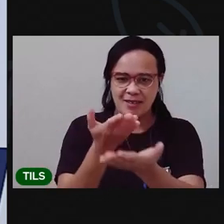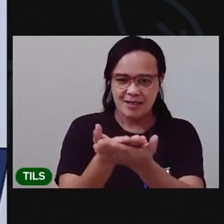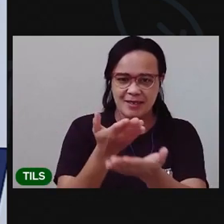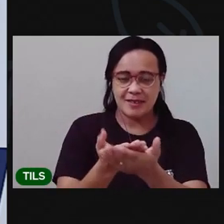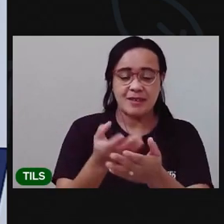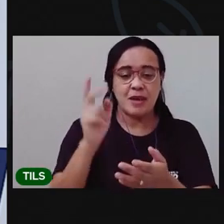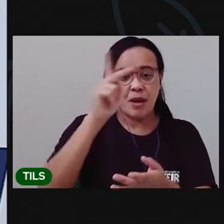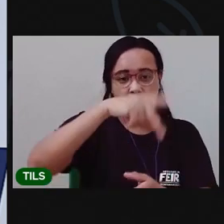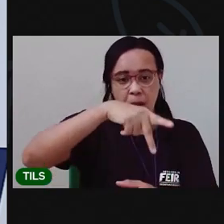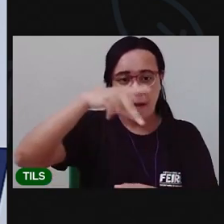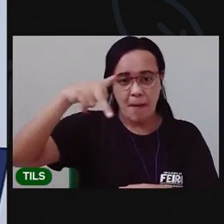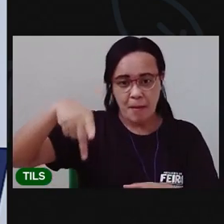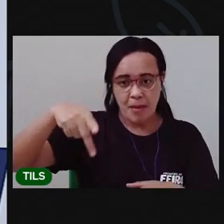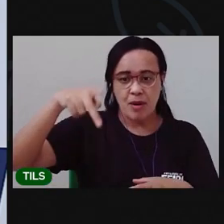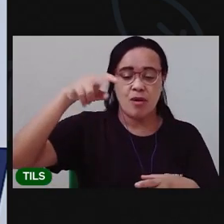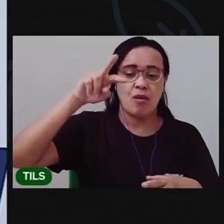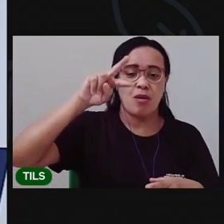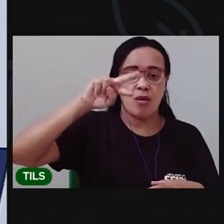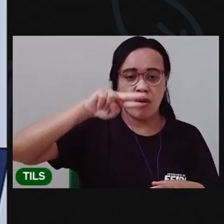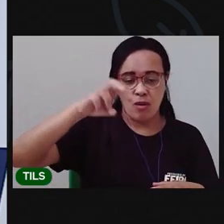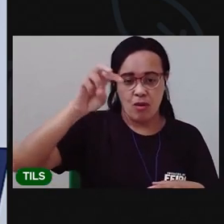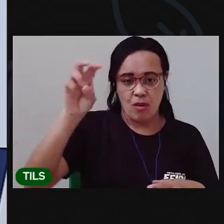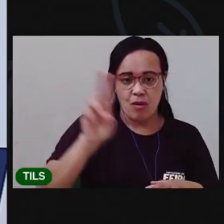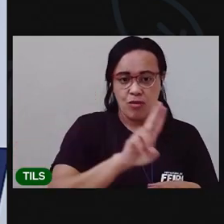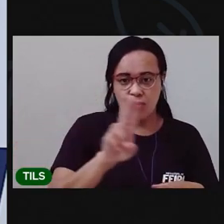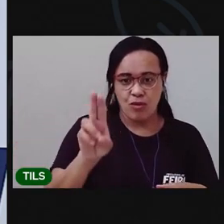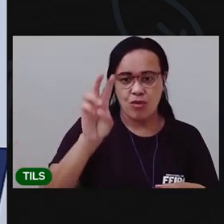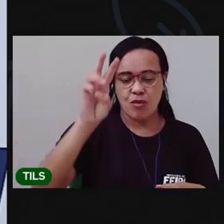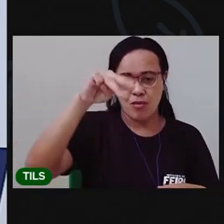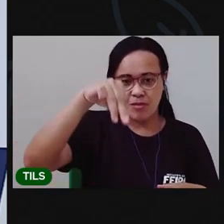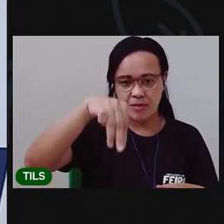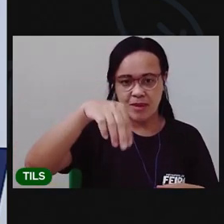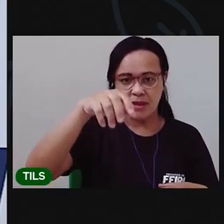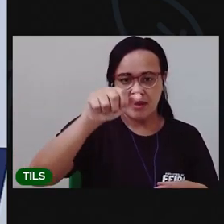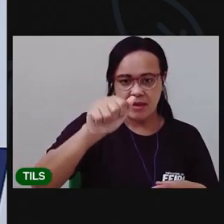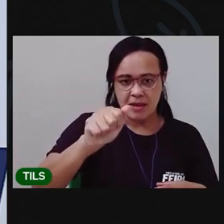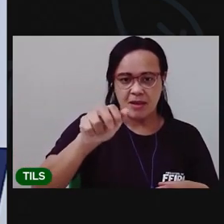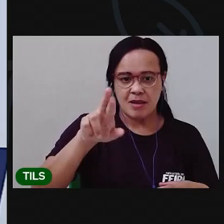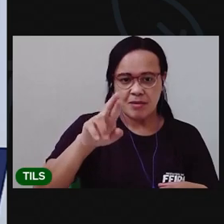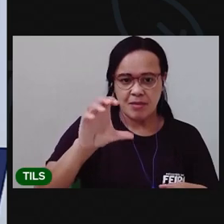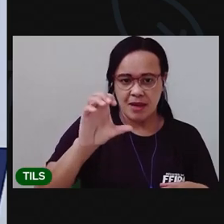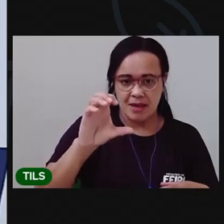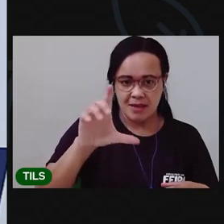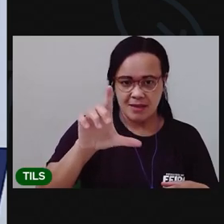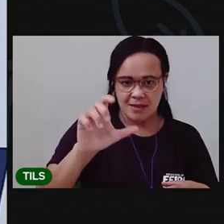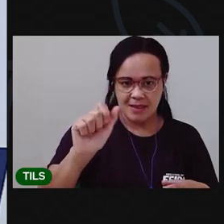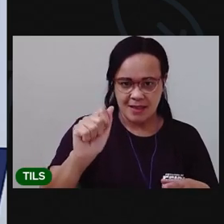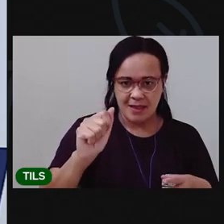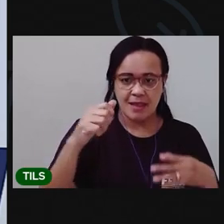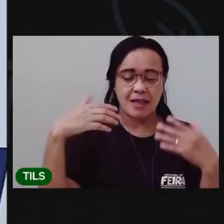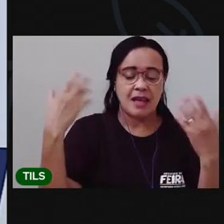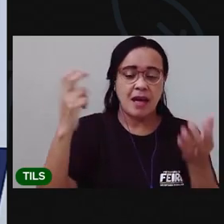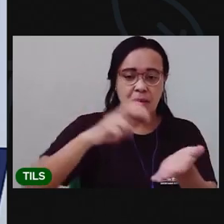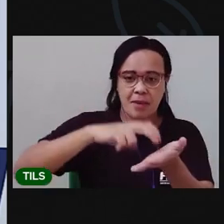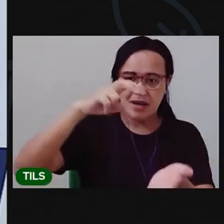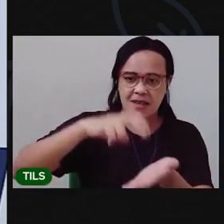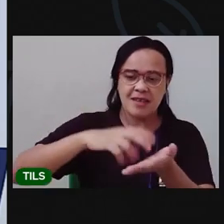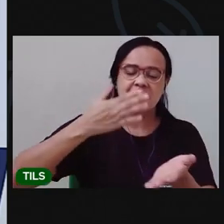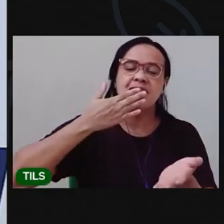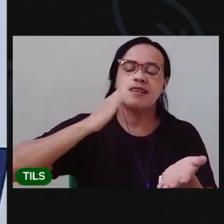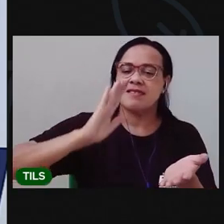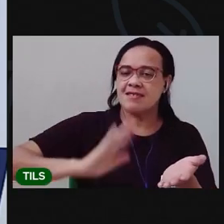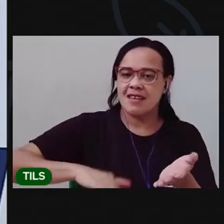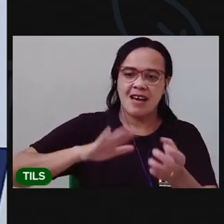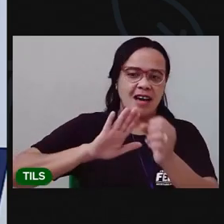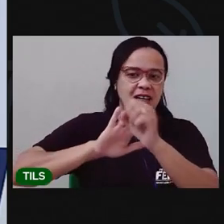Marcela, vindo mais assuntos para a gente aprender nessa manhã, tá bom? Manhã, tarde, noite, o momento